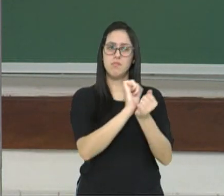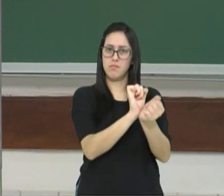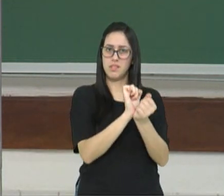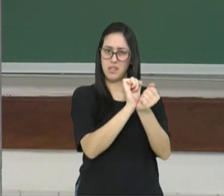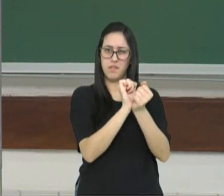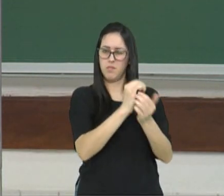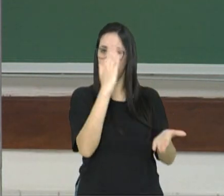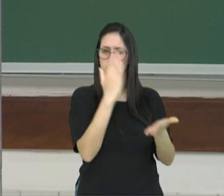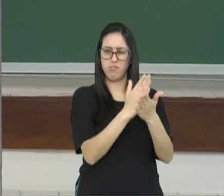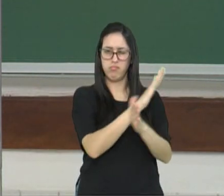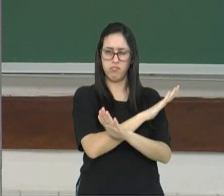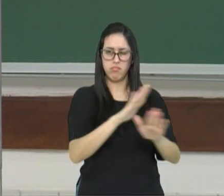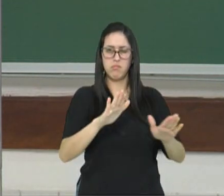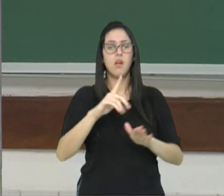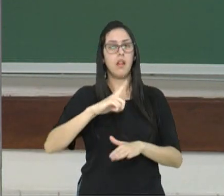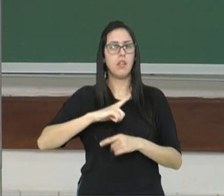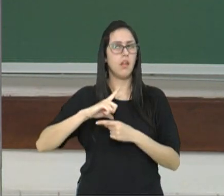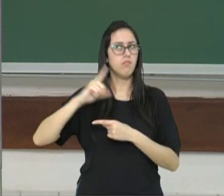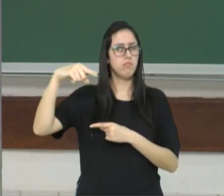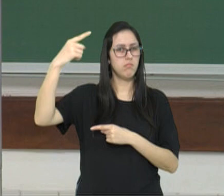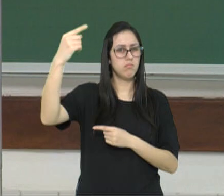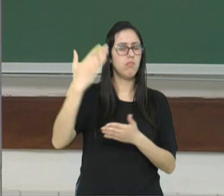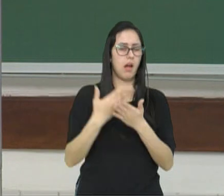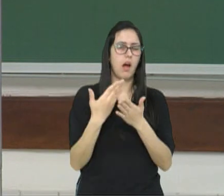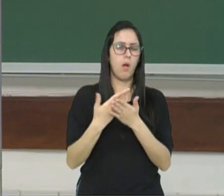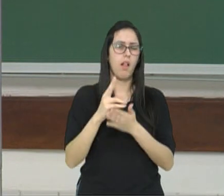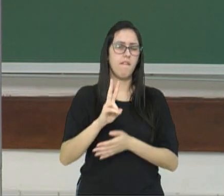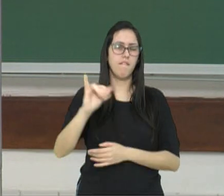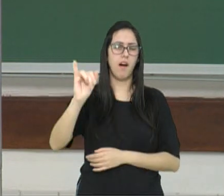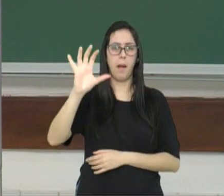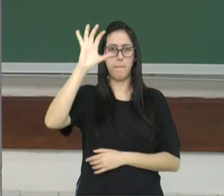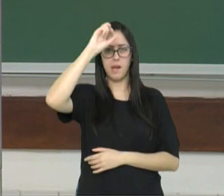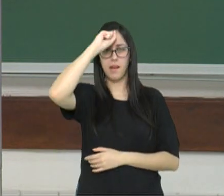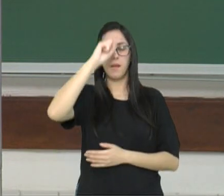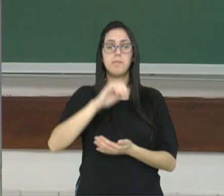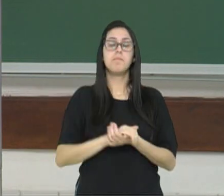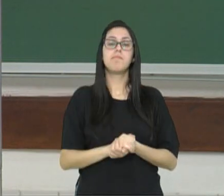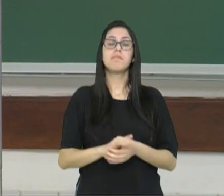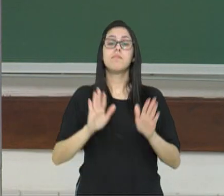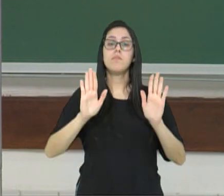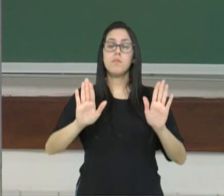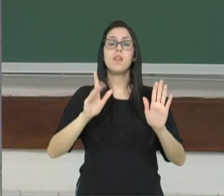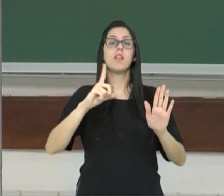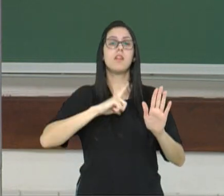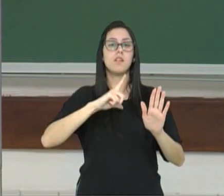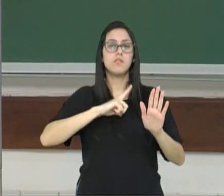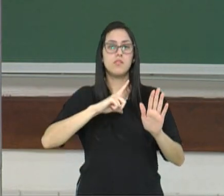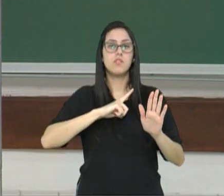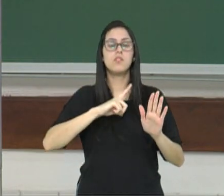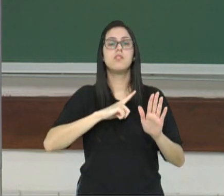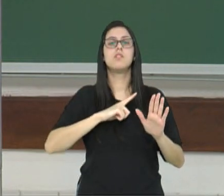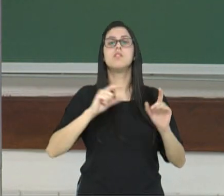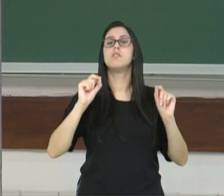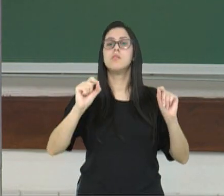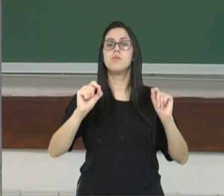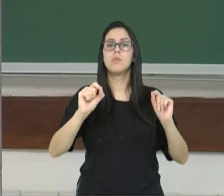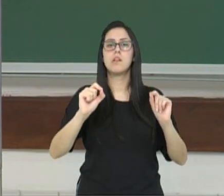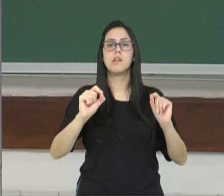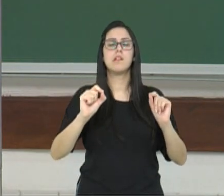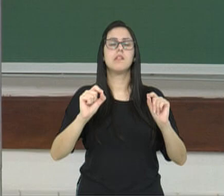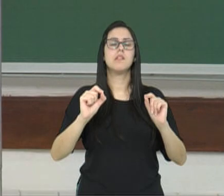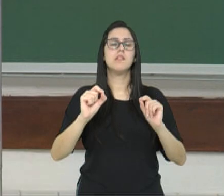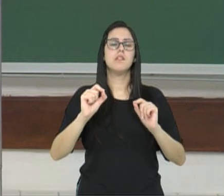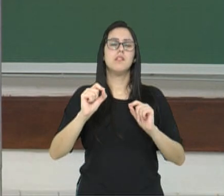ser nosso tema para aulas posteriores, nós vamos tratar isso, e através das ideias defendidas do